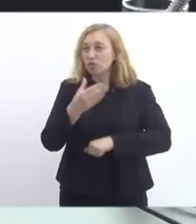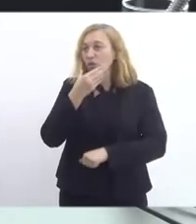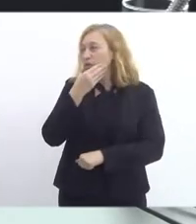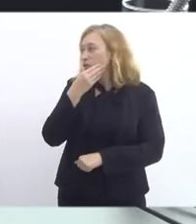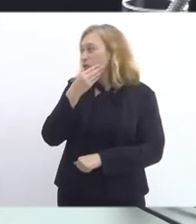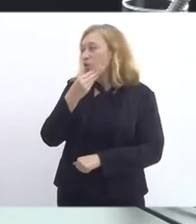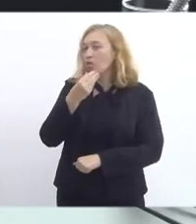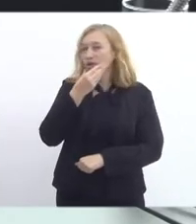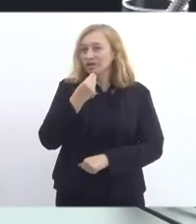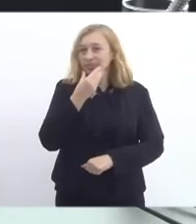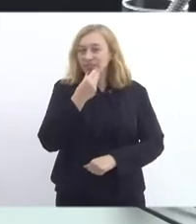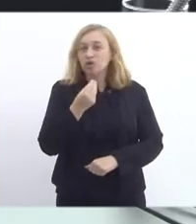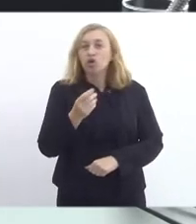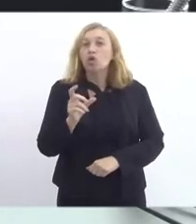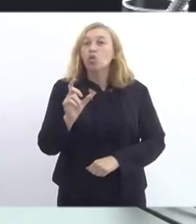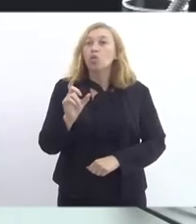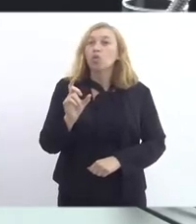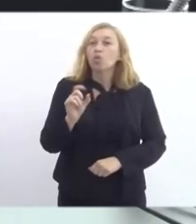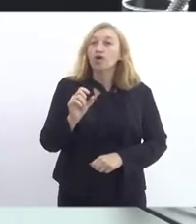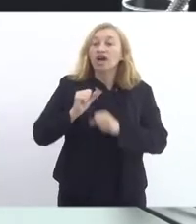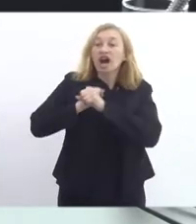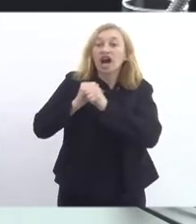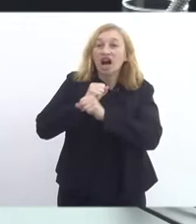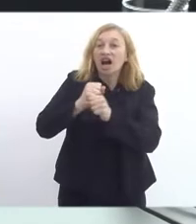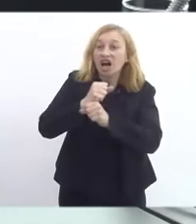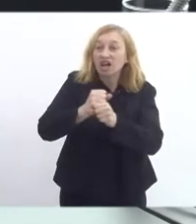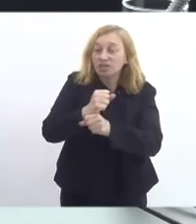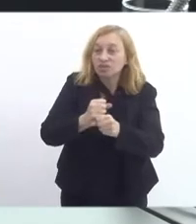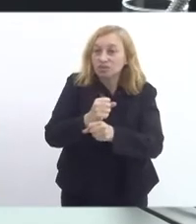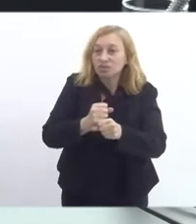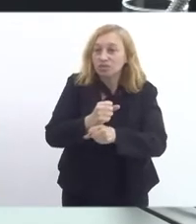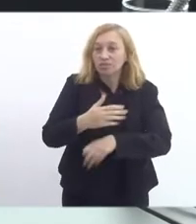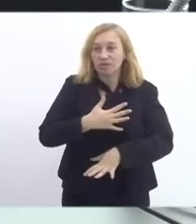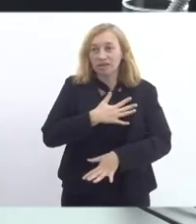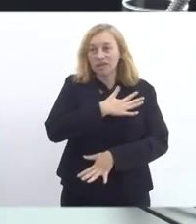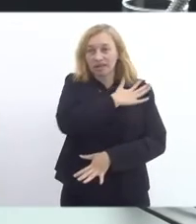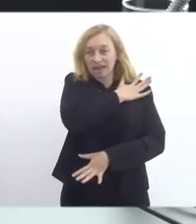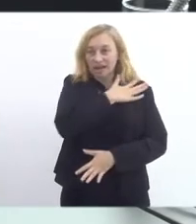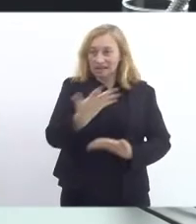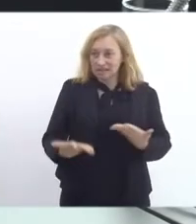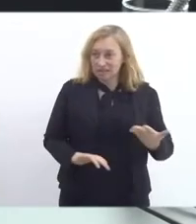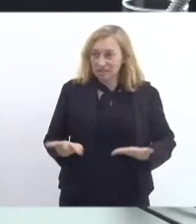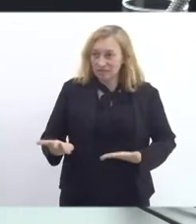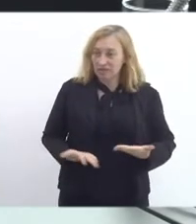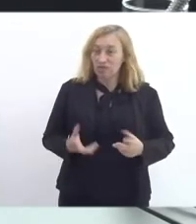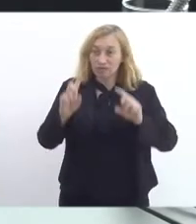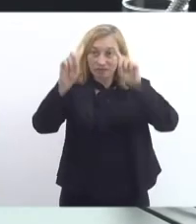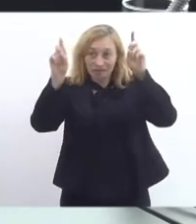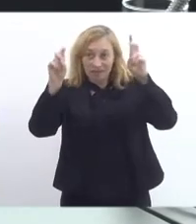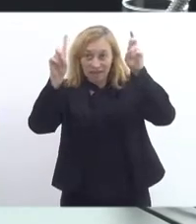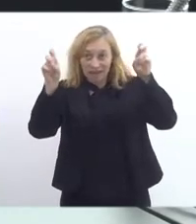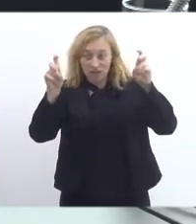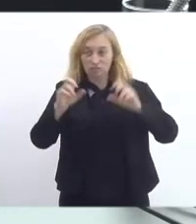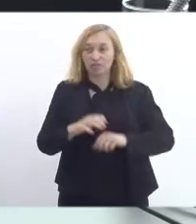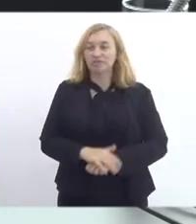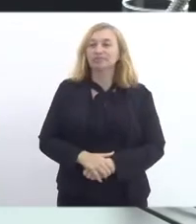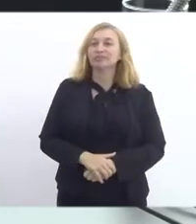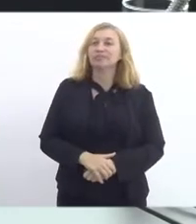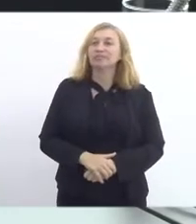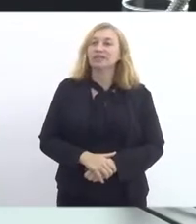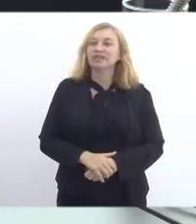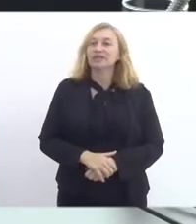Que serviu muitos anos como militar, entre aspas. Premiaram, um